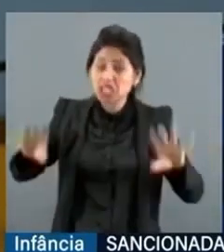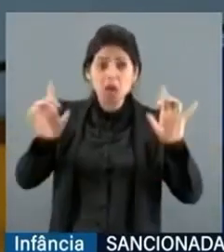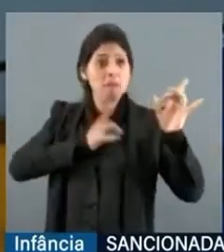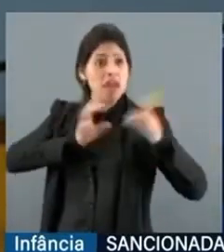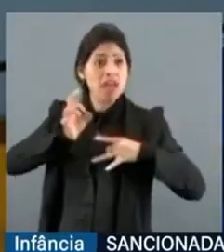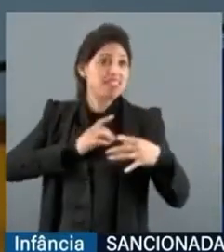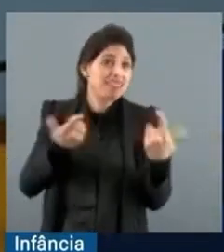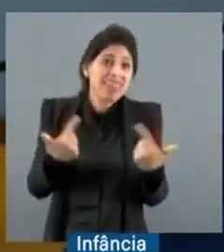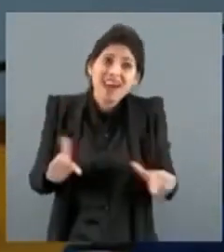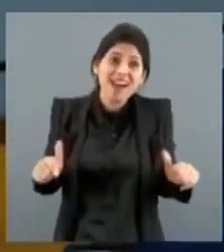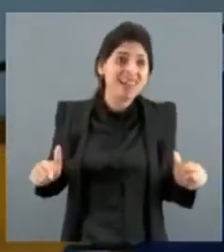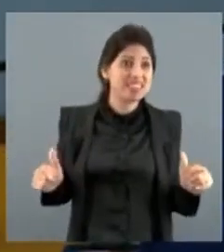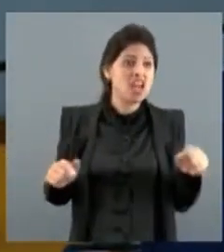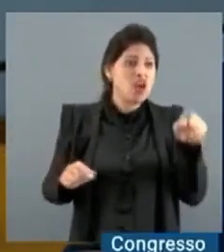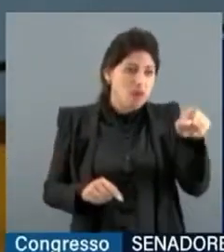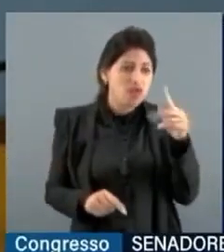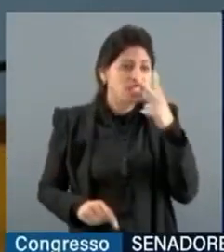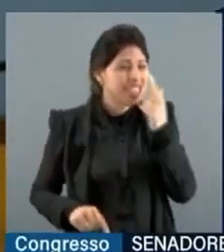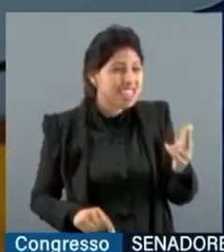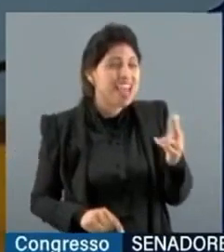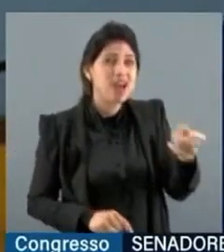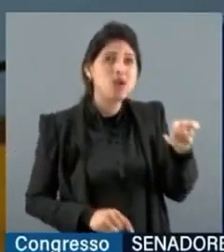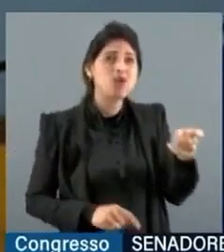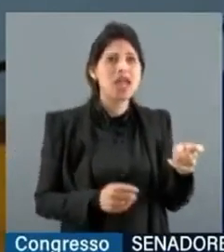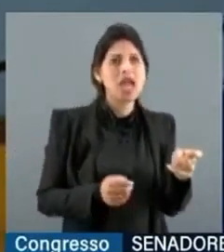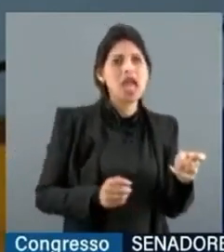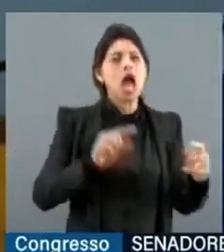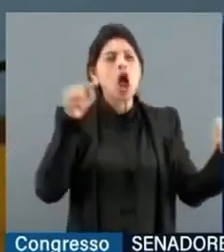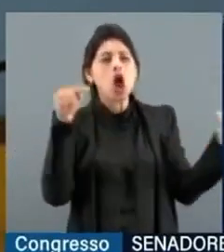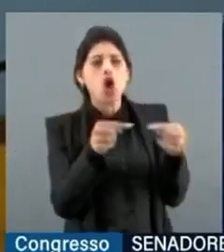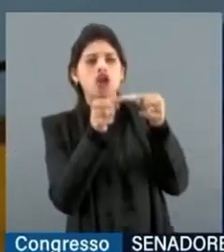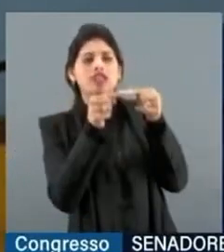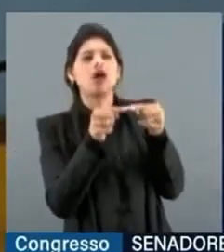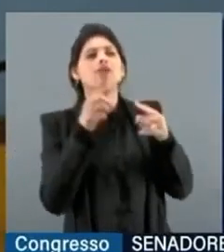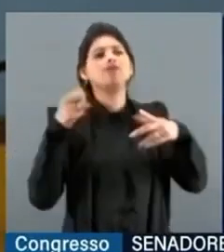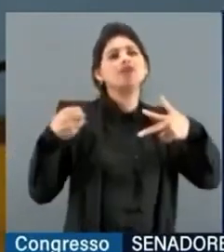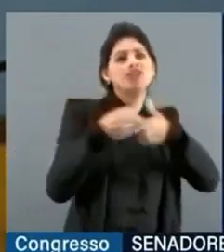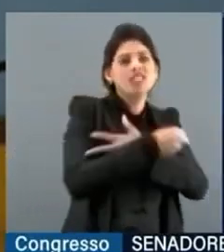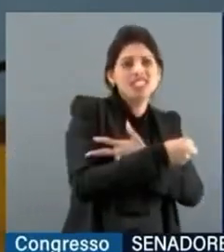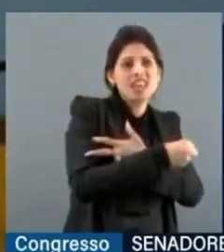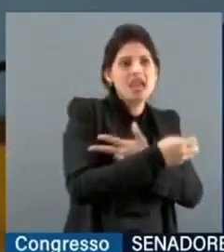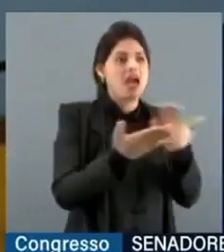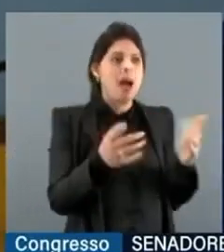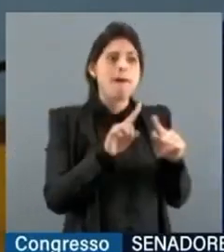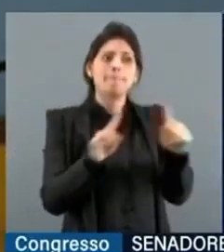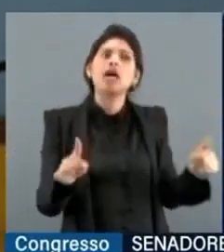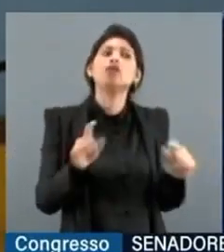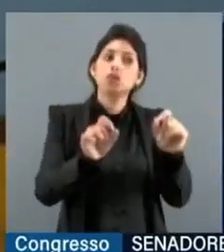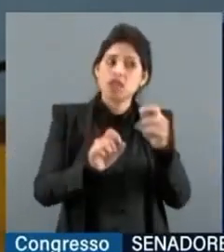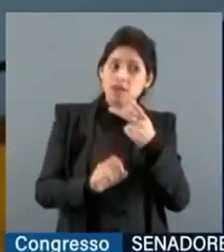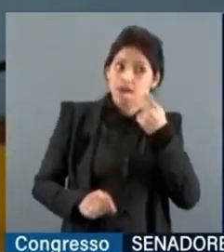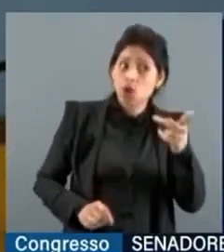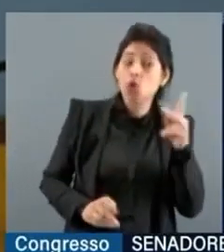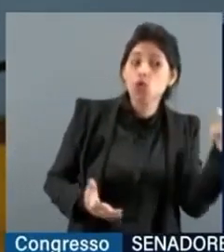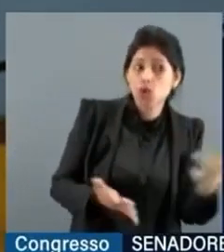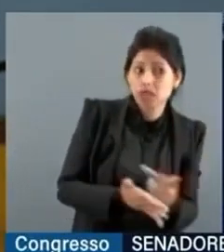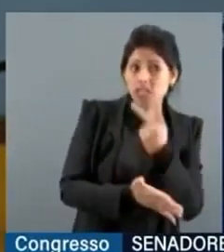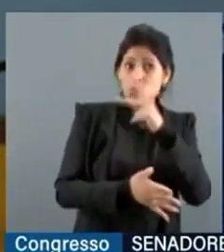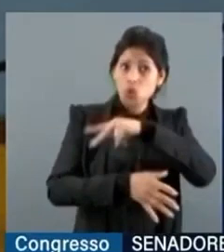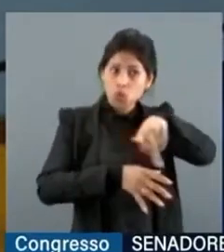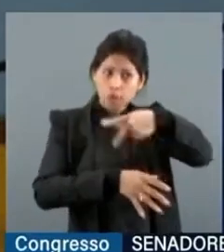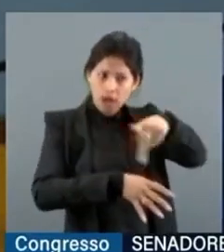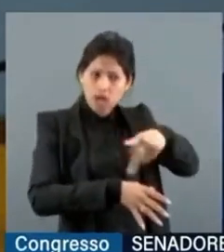preso político, querem vincular a questão do dia 8, mas não achou nada no dia 8. Agora, que é o seguinte que virou esse país: quem é